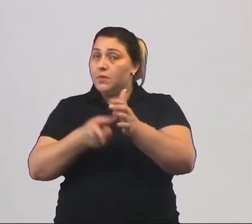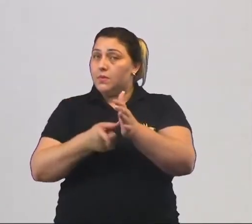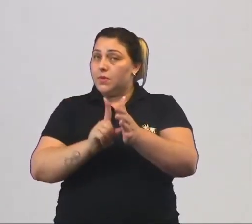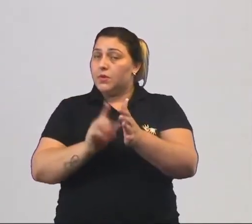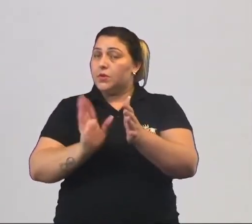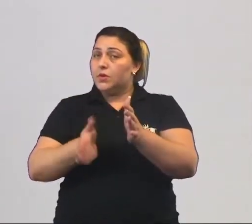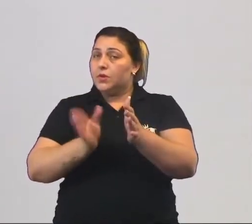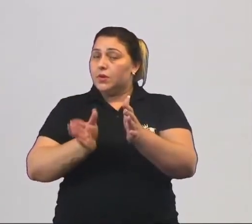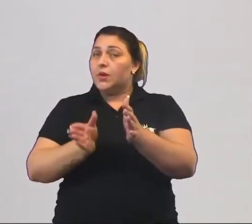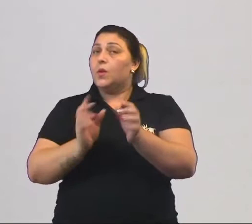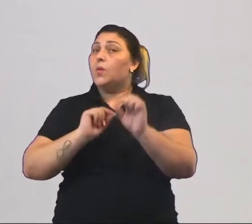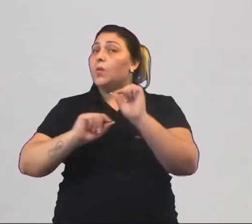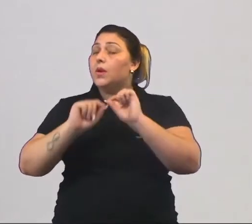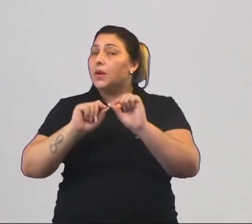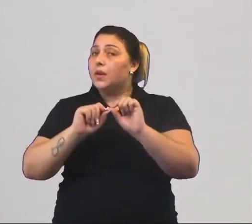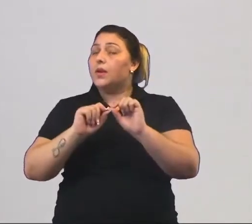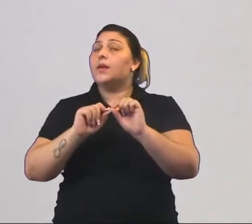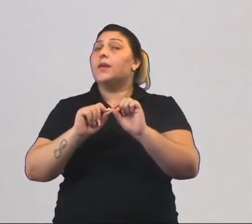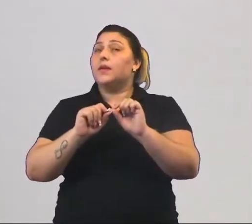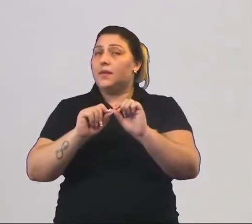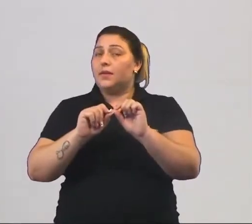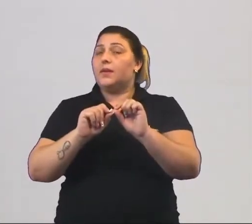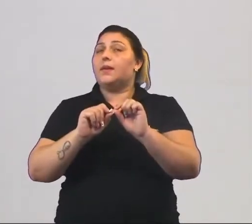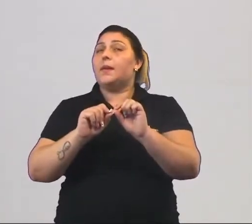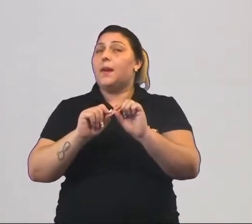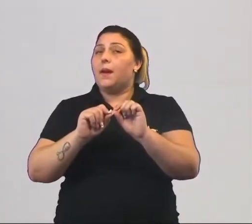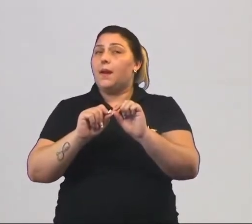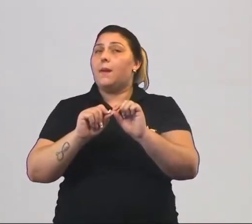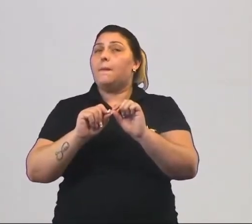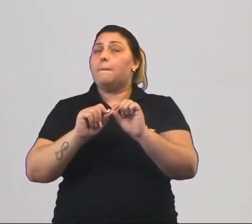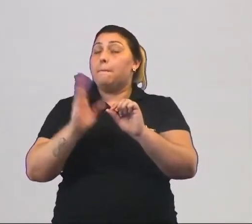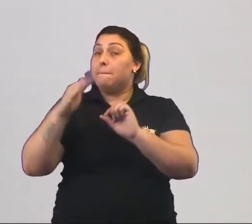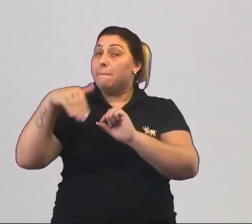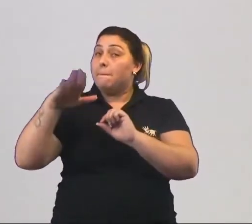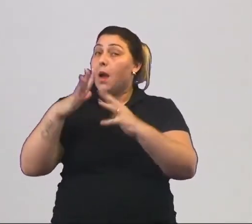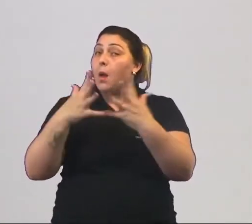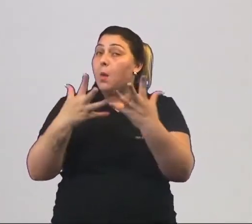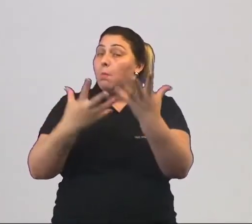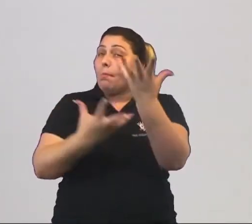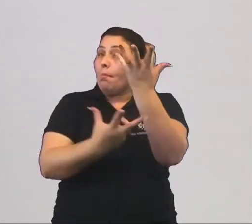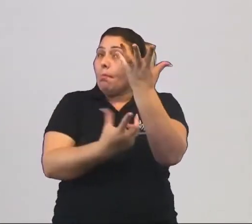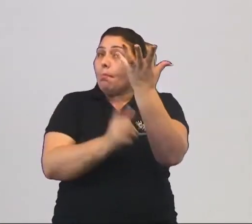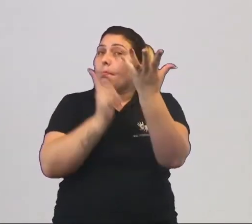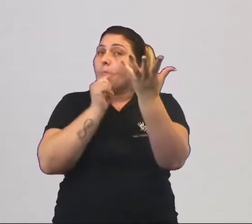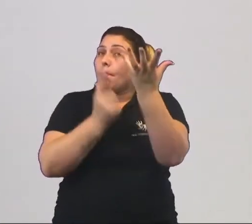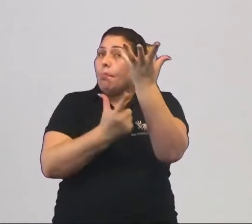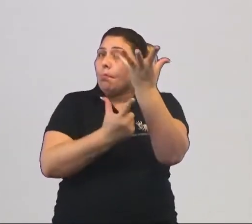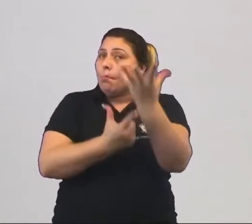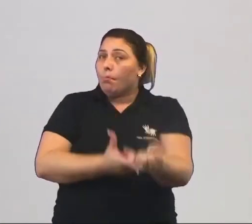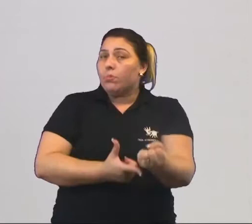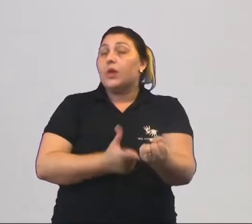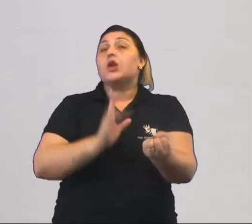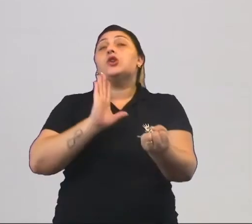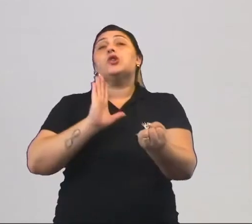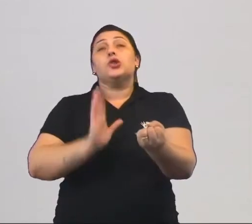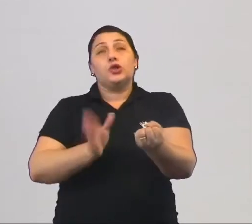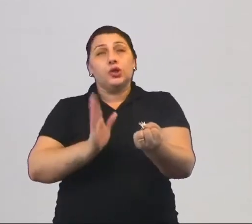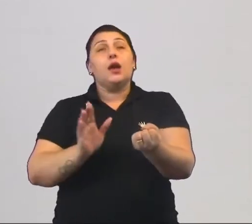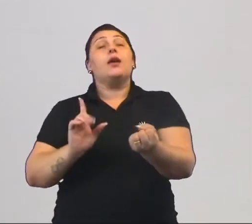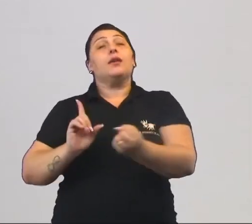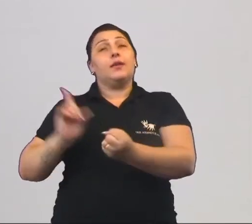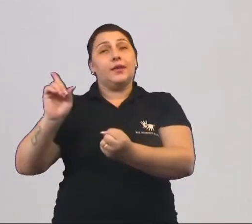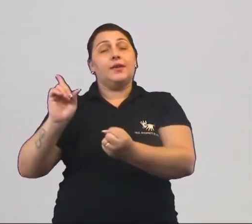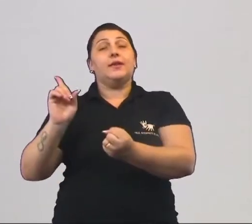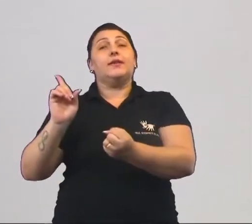anterior, ele era um solo o quê? Muito permeável. Já o solo argiloso é o inverso, ele é um